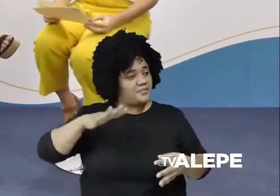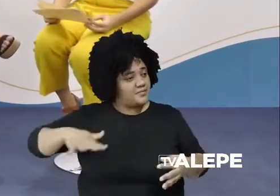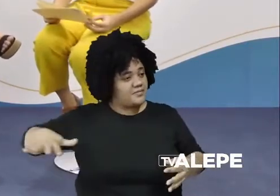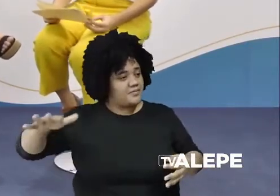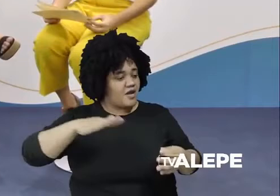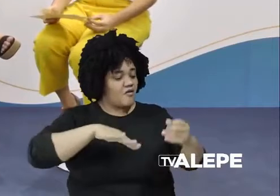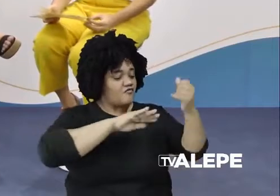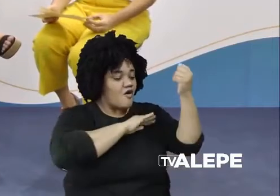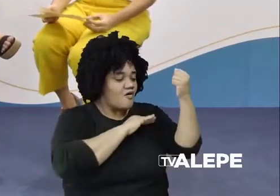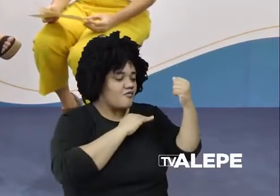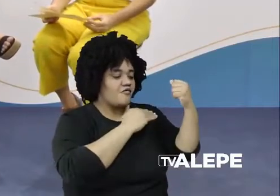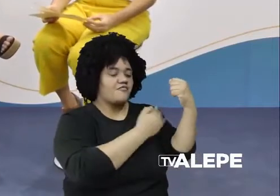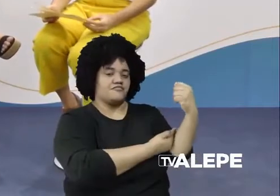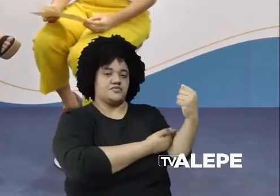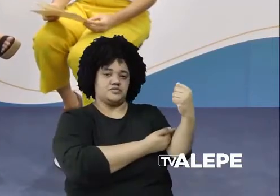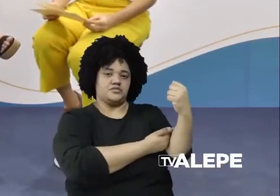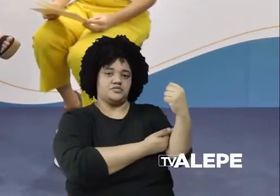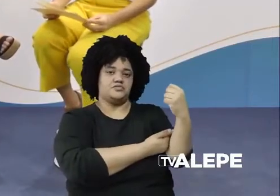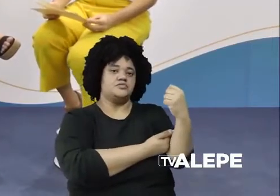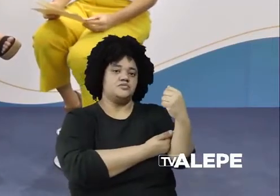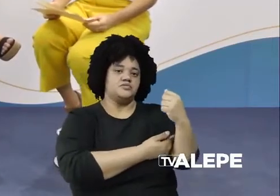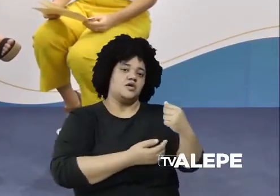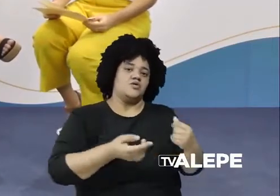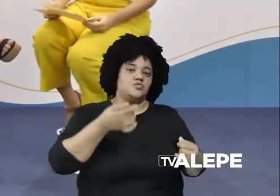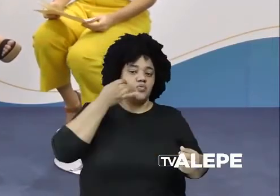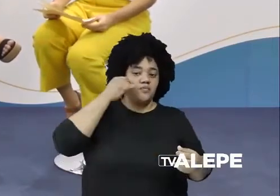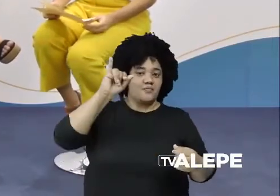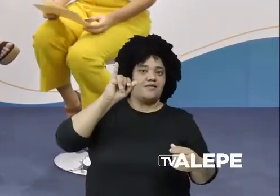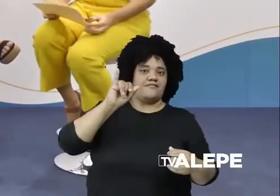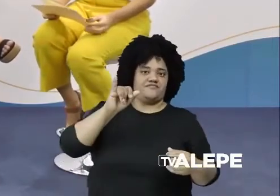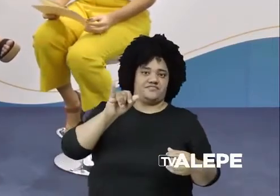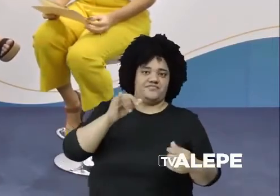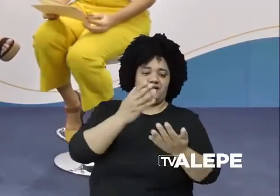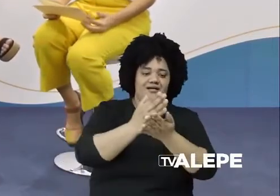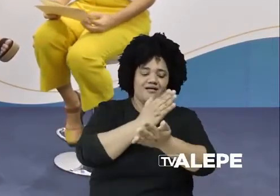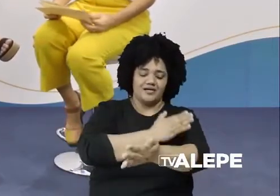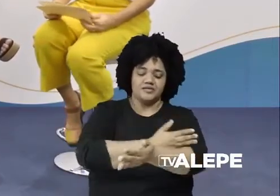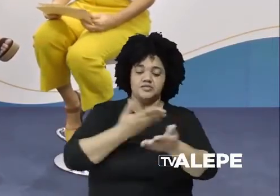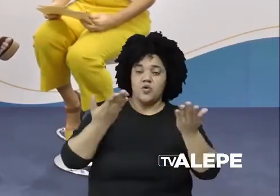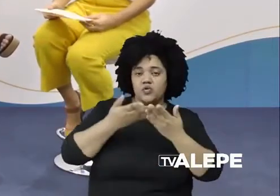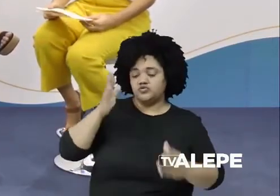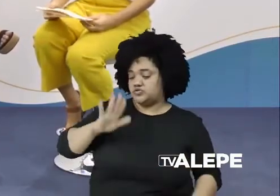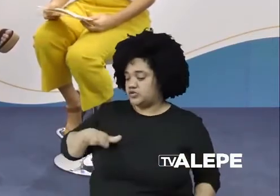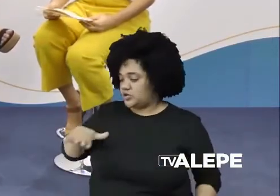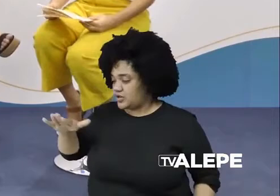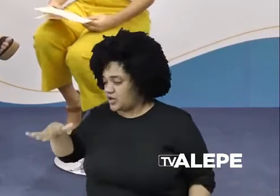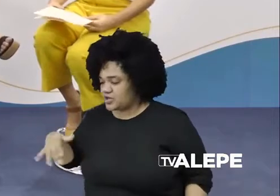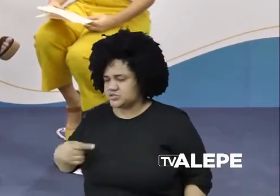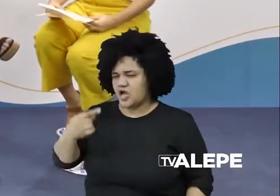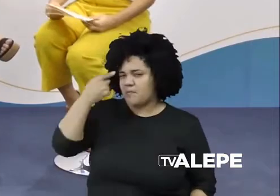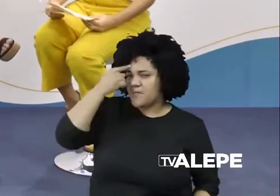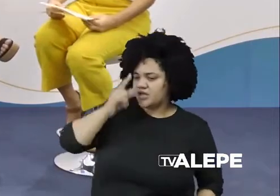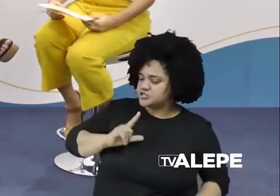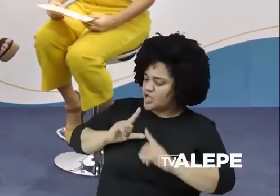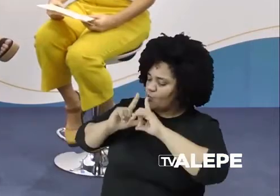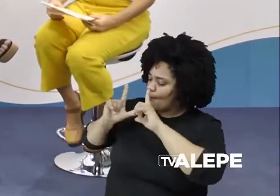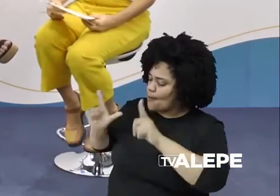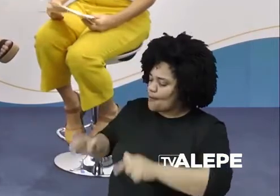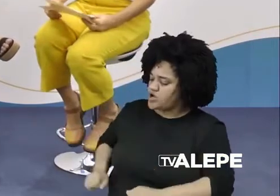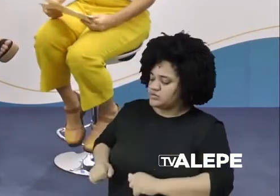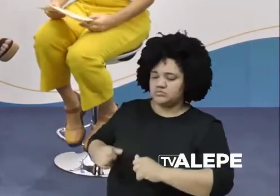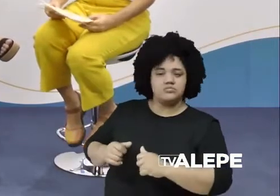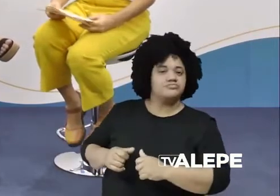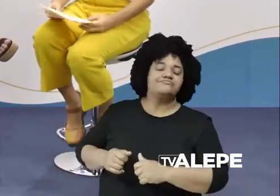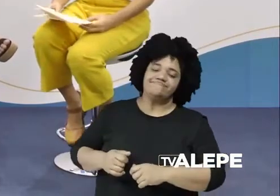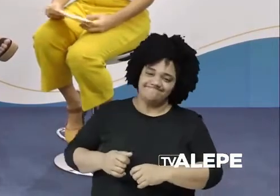lado da suspeição precoce do câncer. Então, assim, crianças hoje, a gente pensa que não tem nada, né? Então, assim,